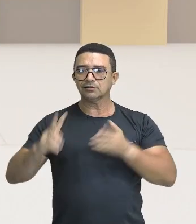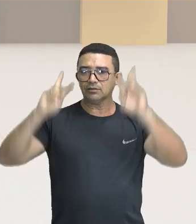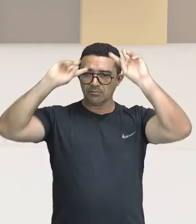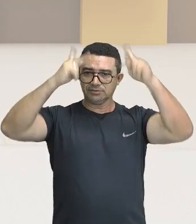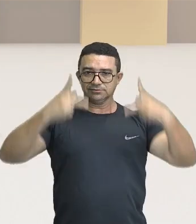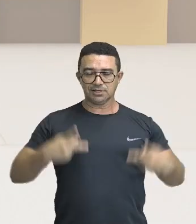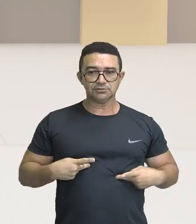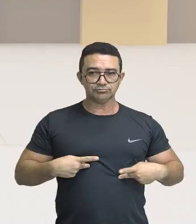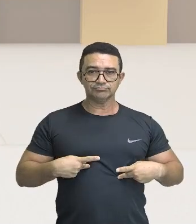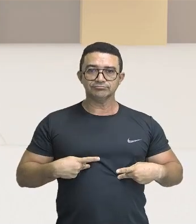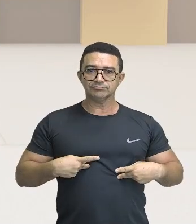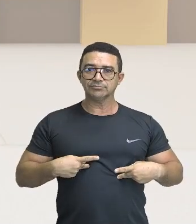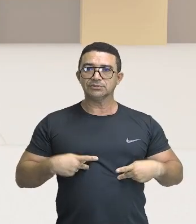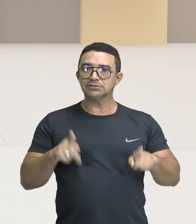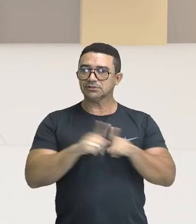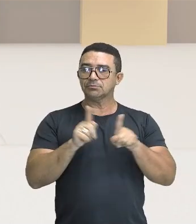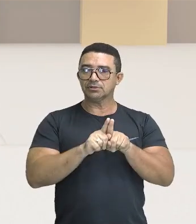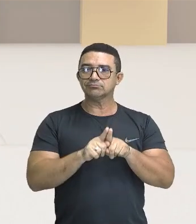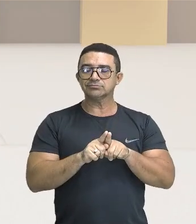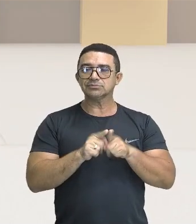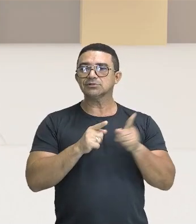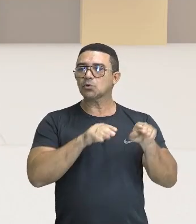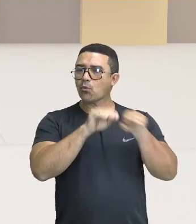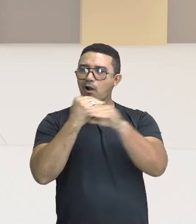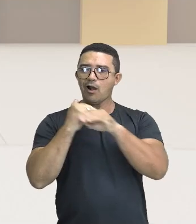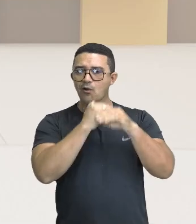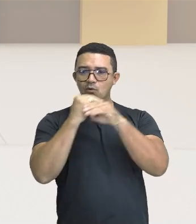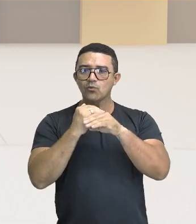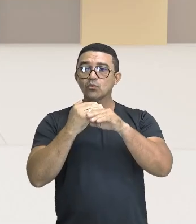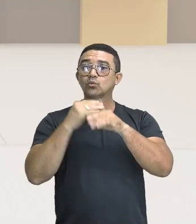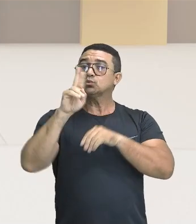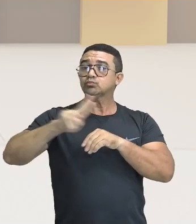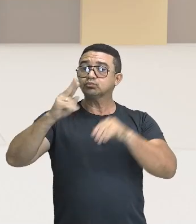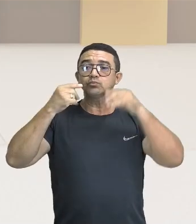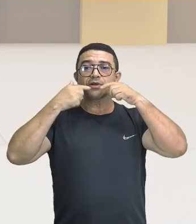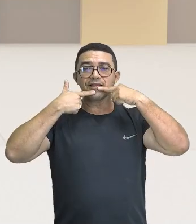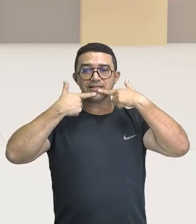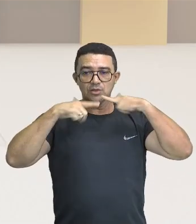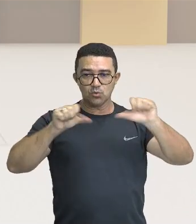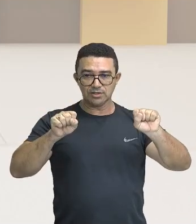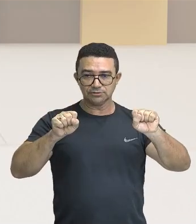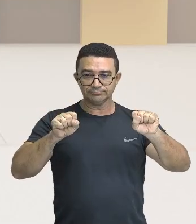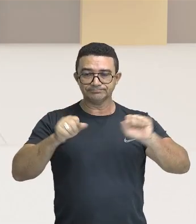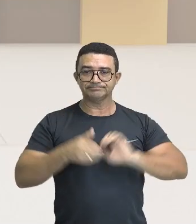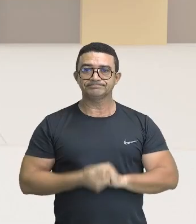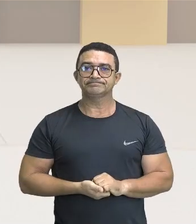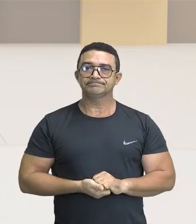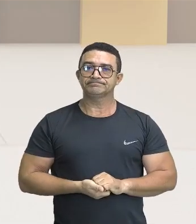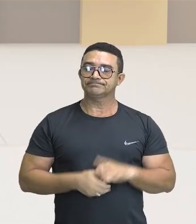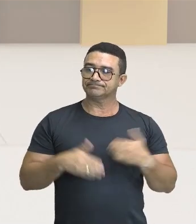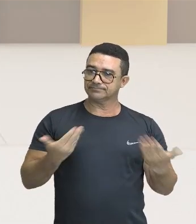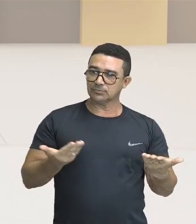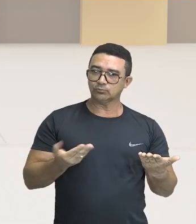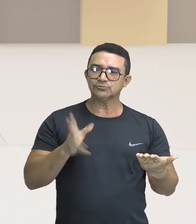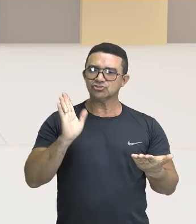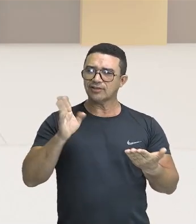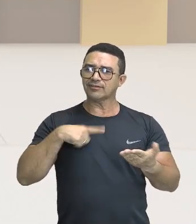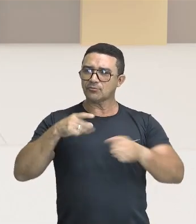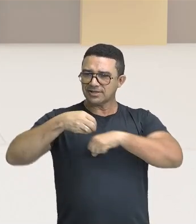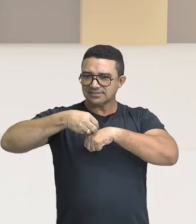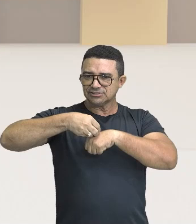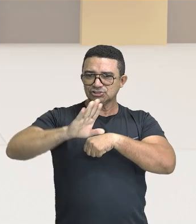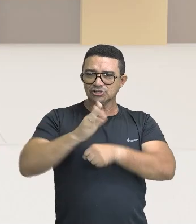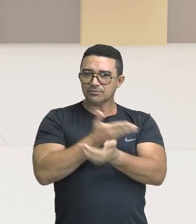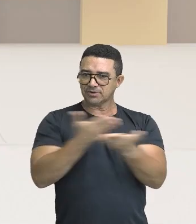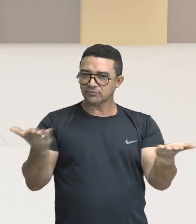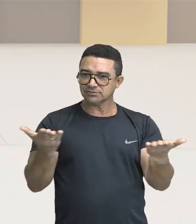generaliza-se pela linguagem. Vejam que nesta primeira definição nós já temos uma pista muito importante que